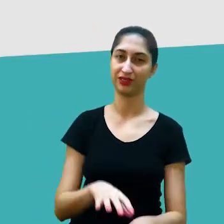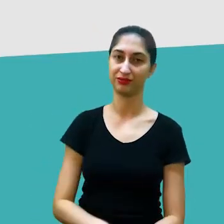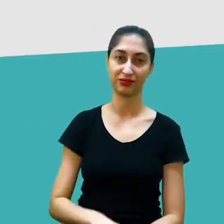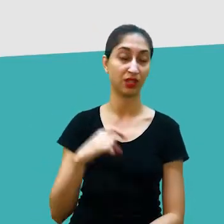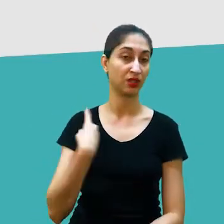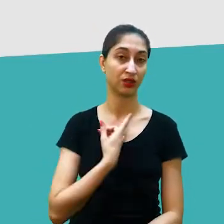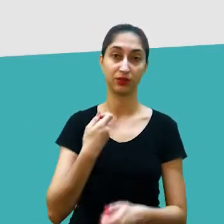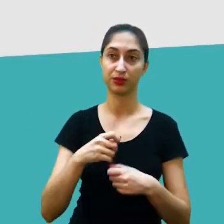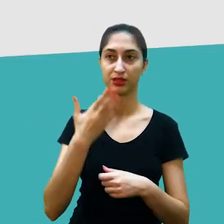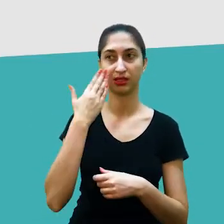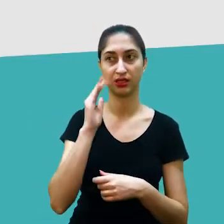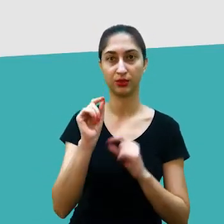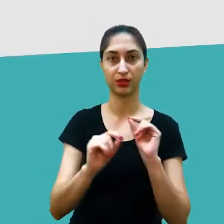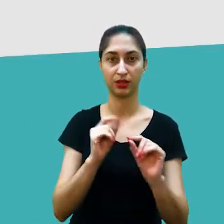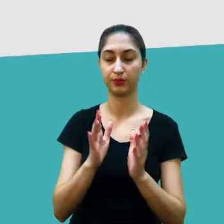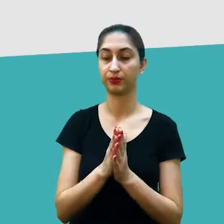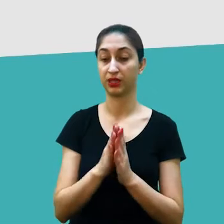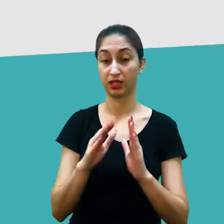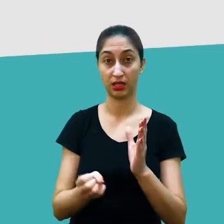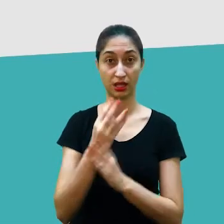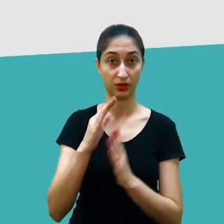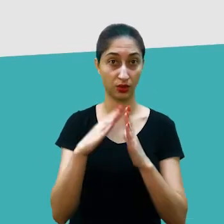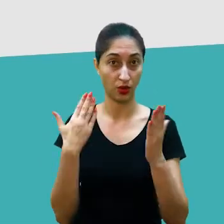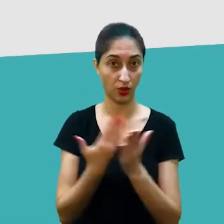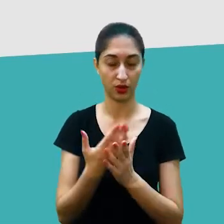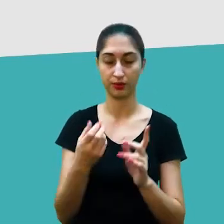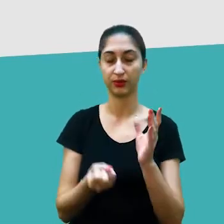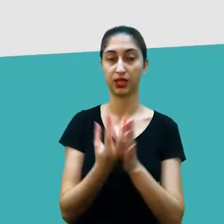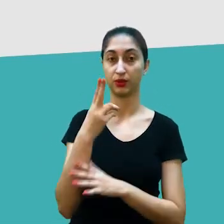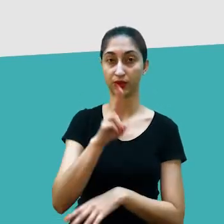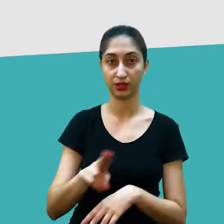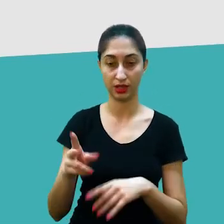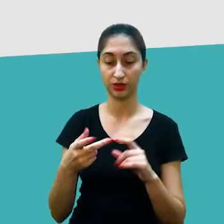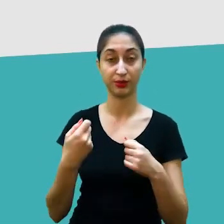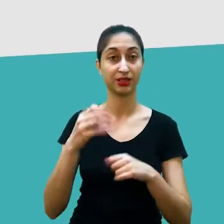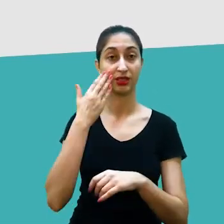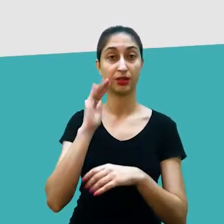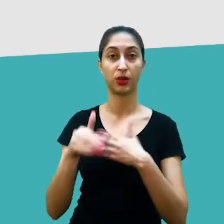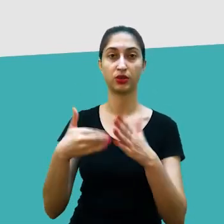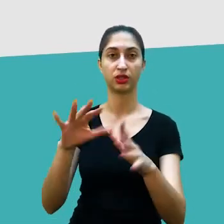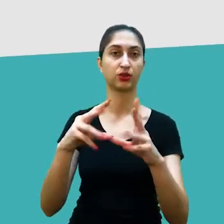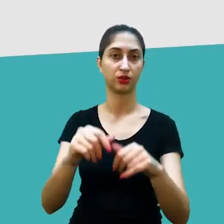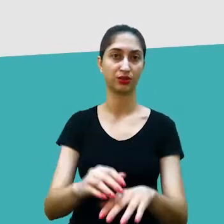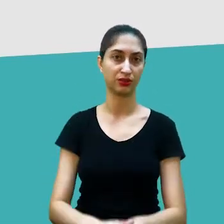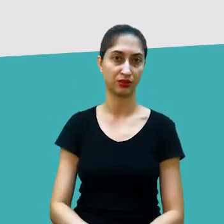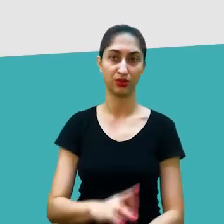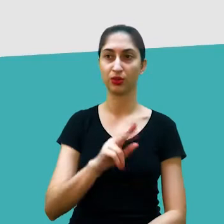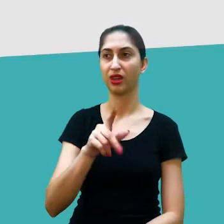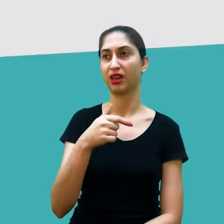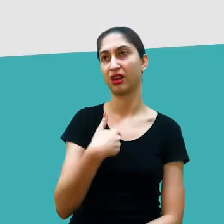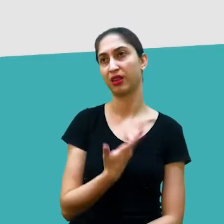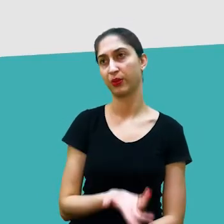desenhar, fazer uma universidade, fazer uma escola, é você compreender todos os processos. Não é apenas querer ser o John